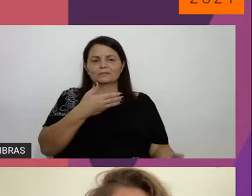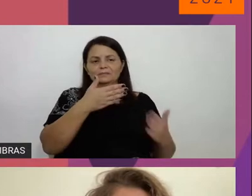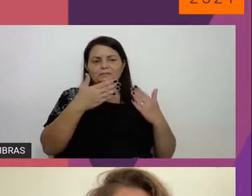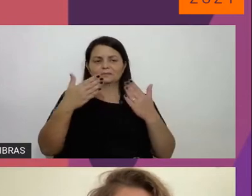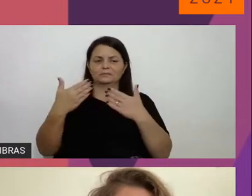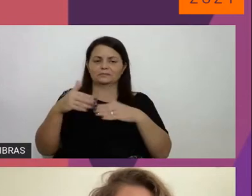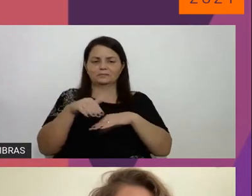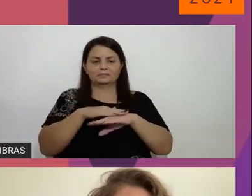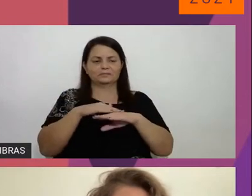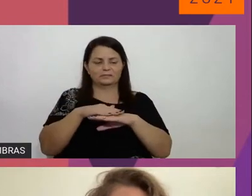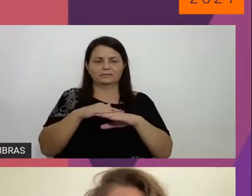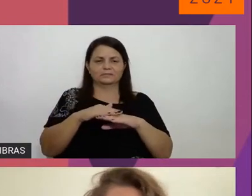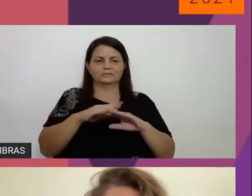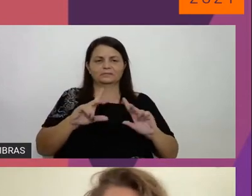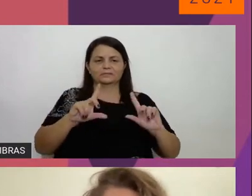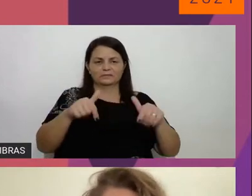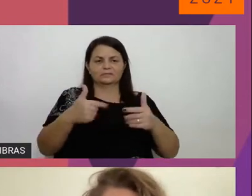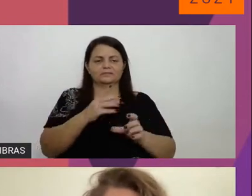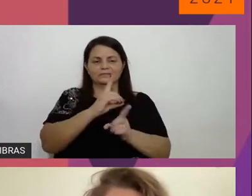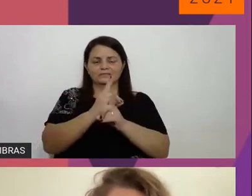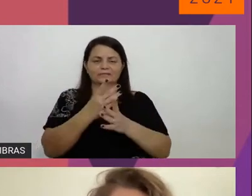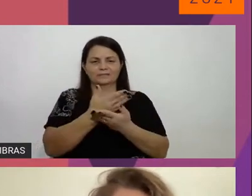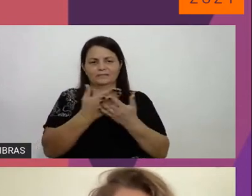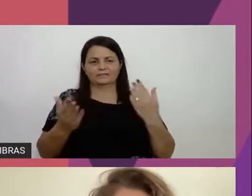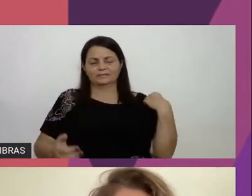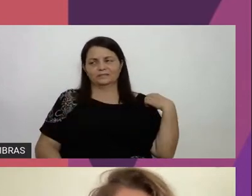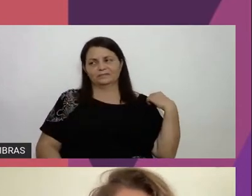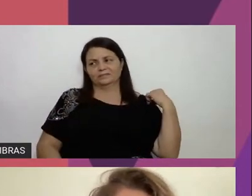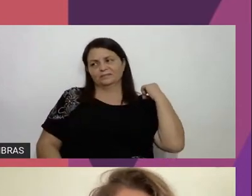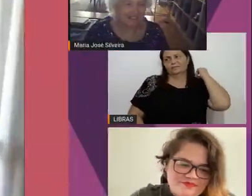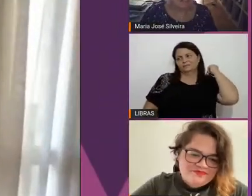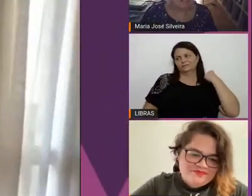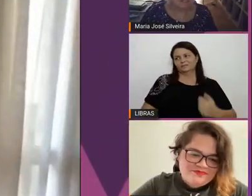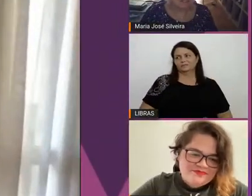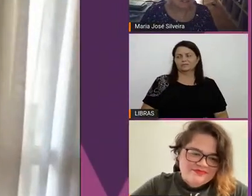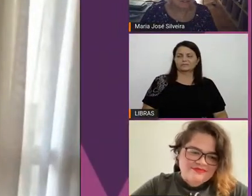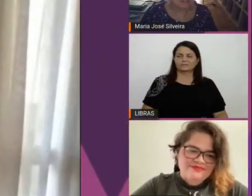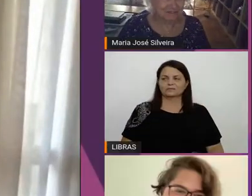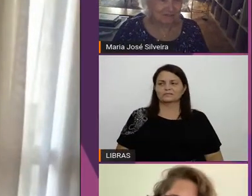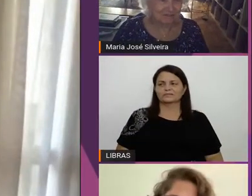todo mundo espero ver todo mundo no WhatsApp e